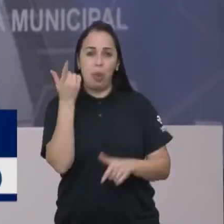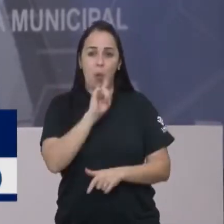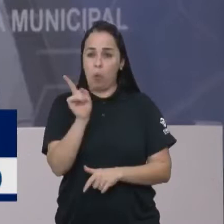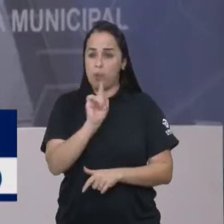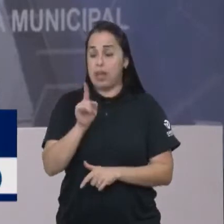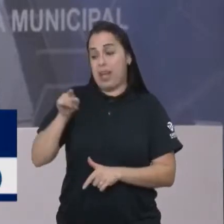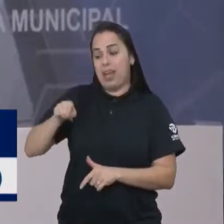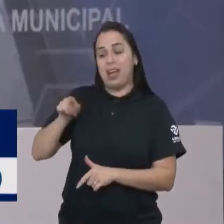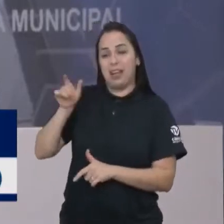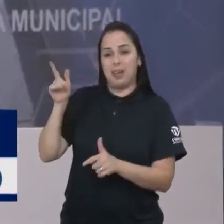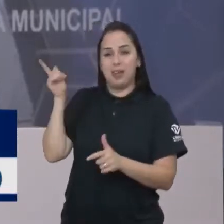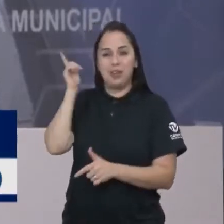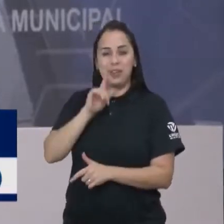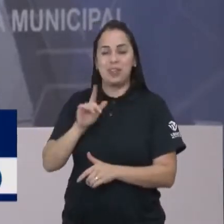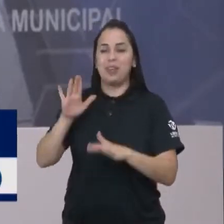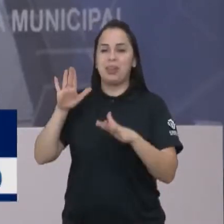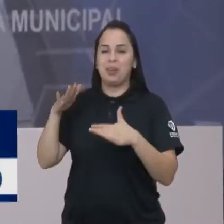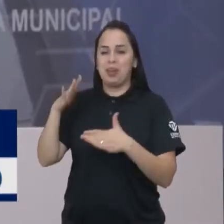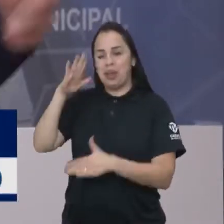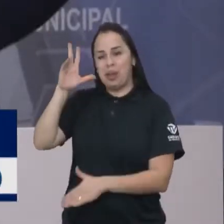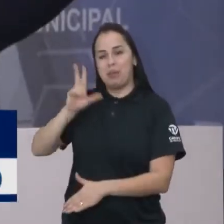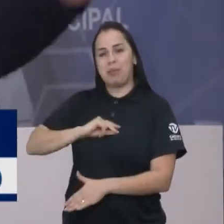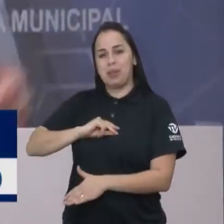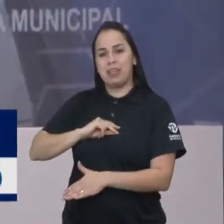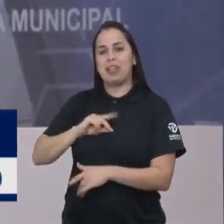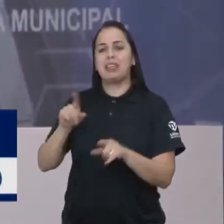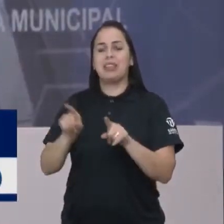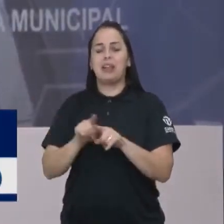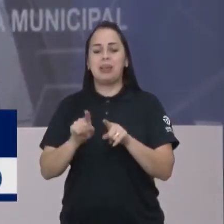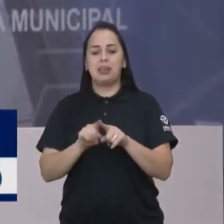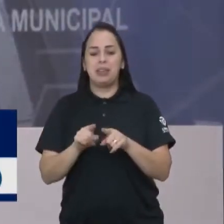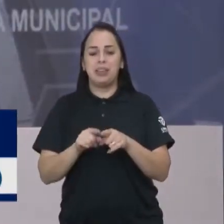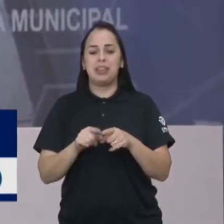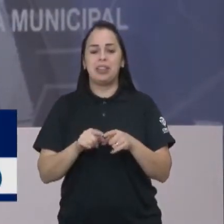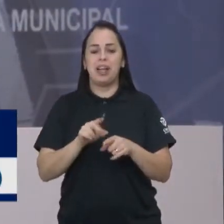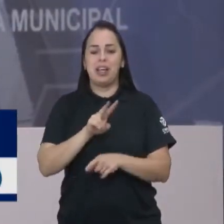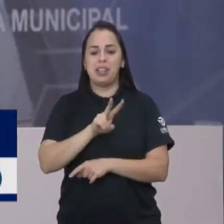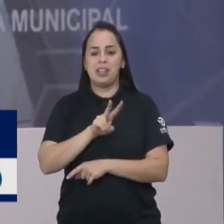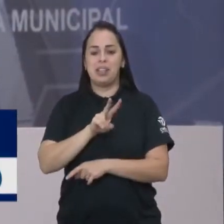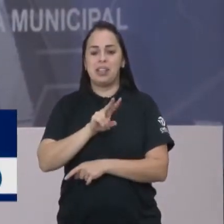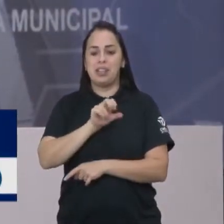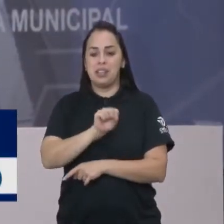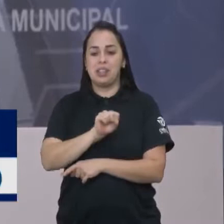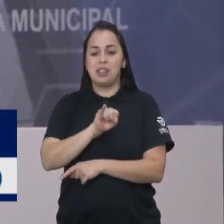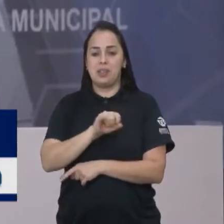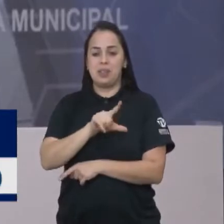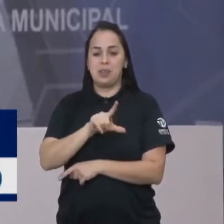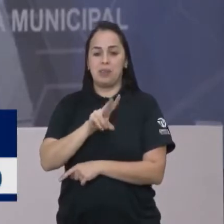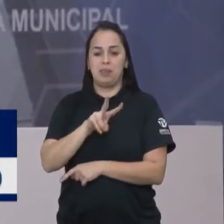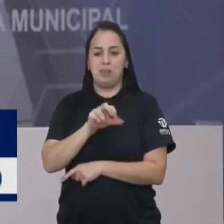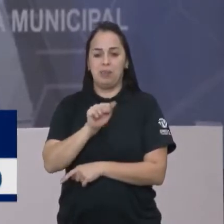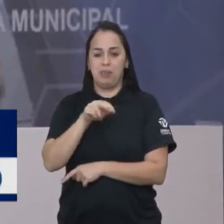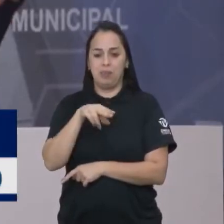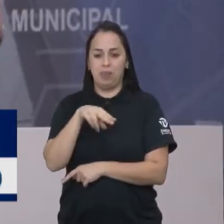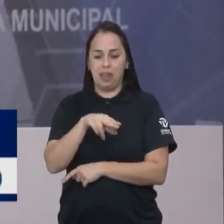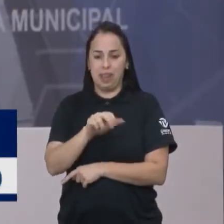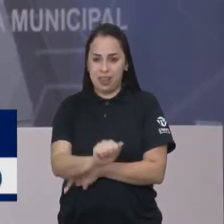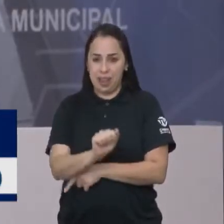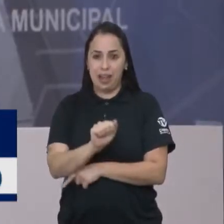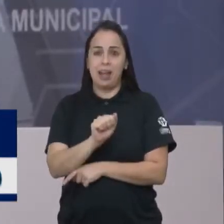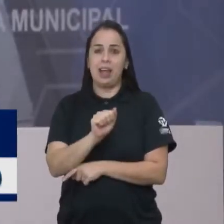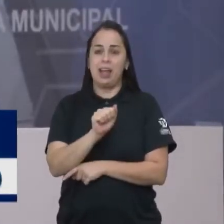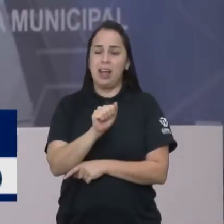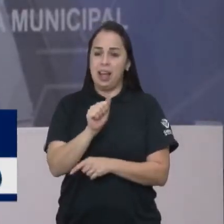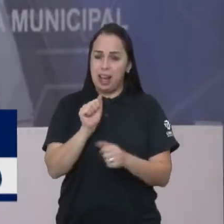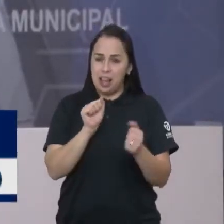homenagem é mais do que merecida. A Silvana, que é uma pessoa também adorável, né, companheira de toda a vida, né,